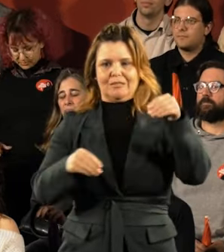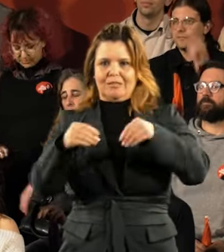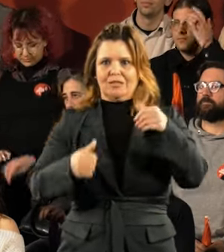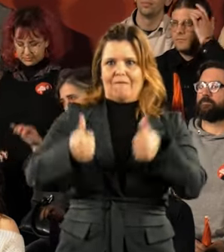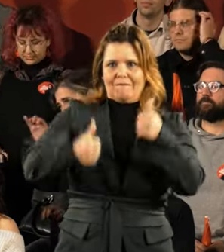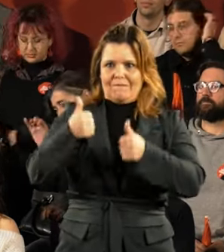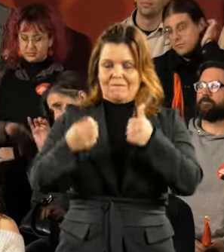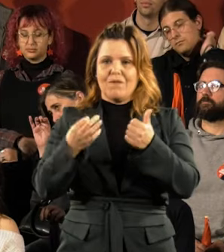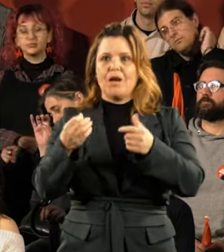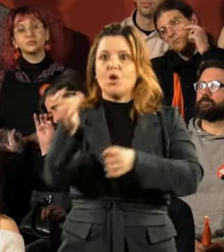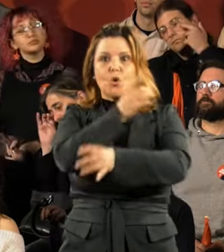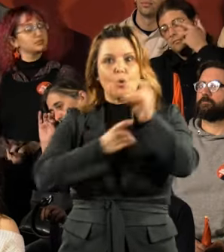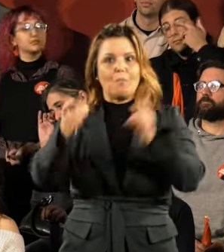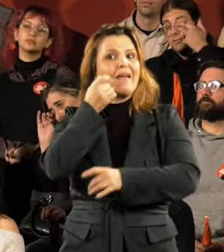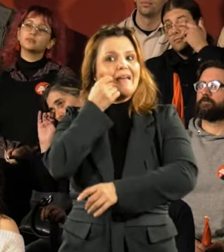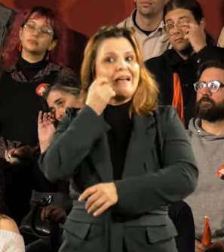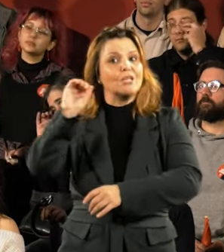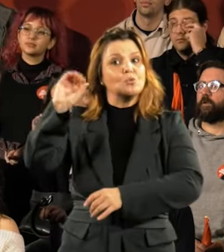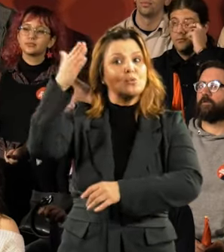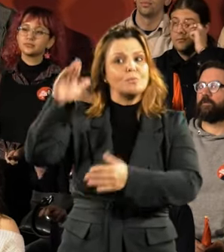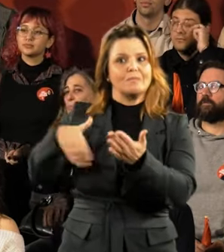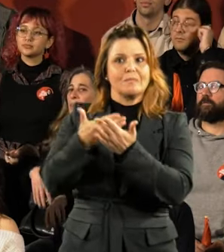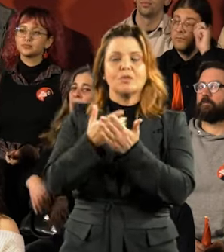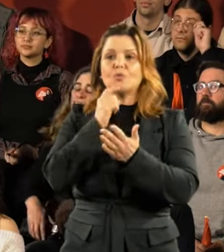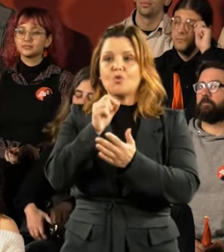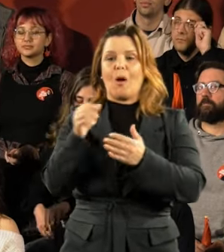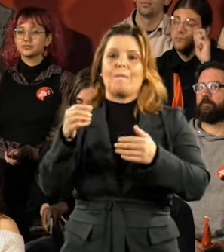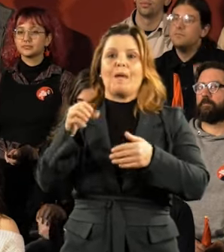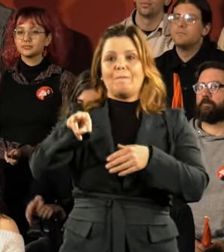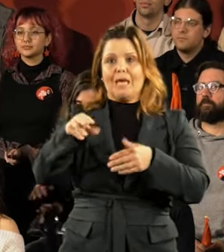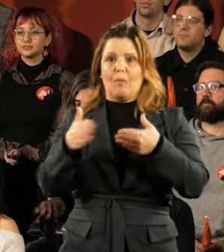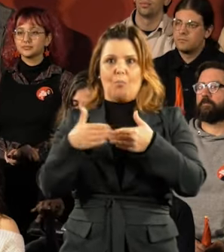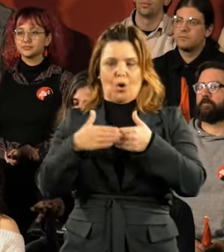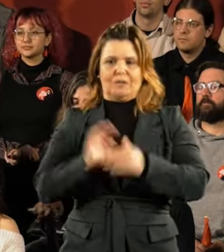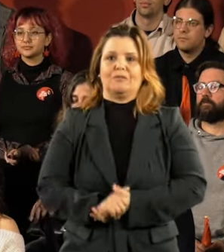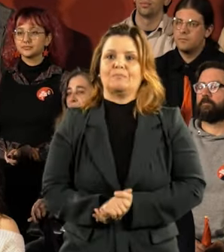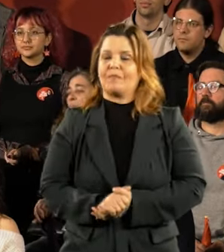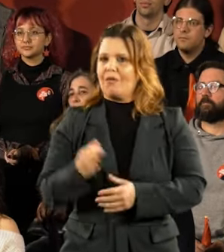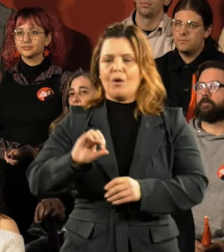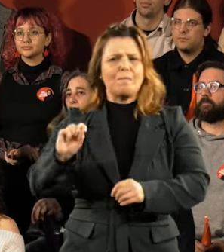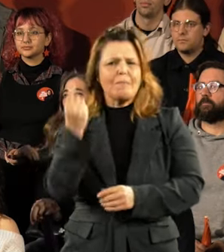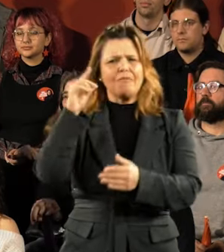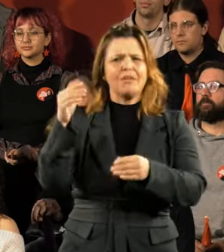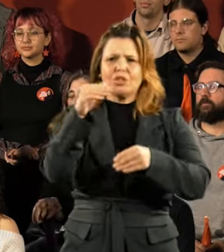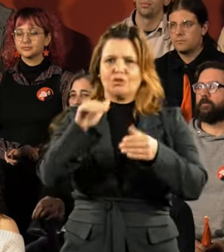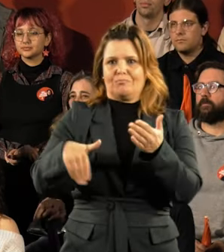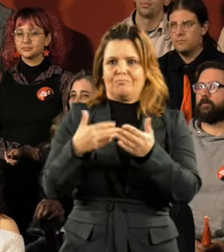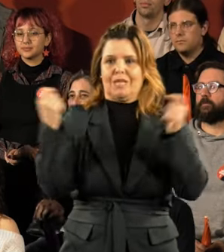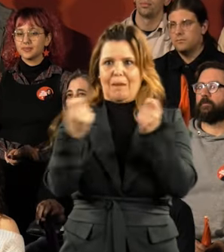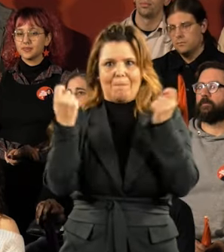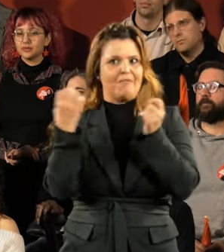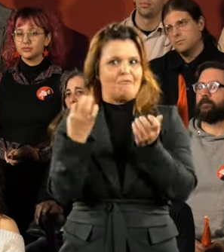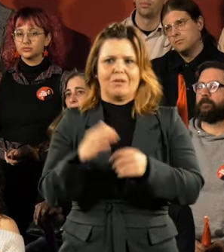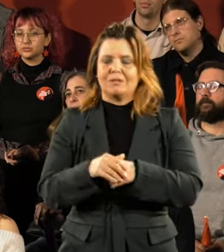europeias e o cabeça de lista chamava-se Miguel portas foi a nossa primeira campanha o